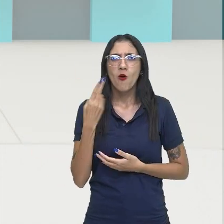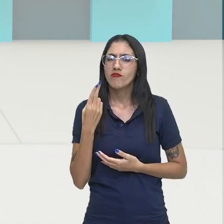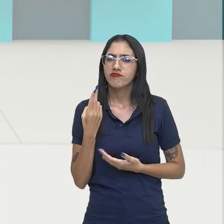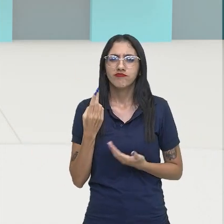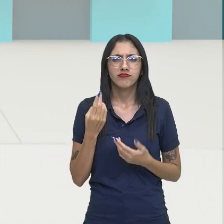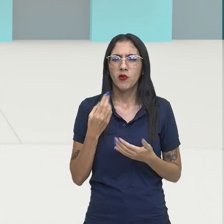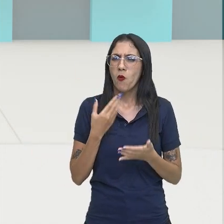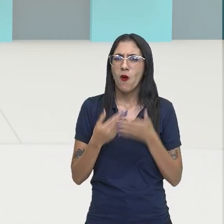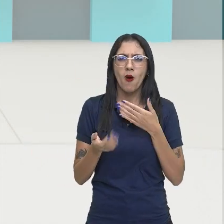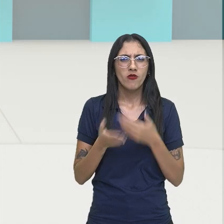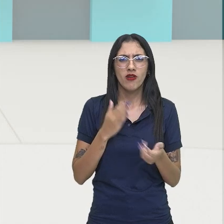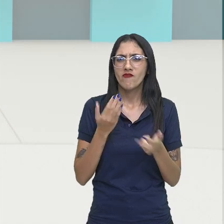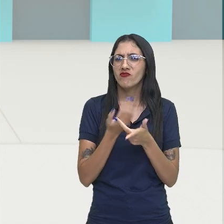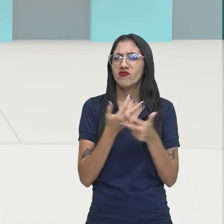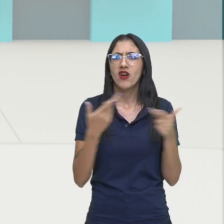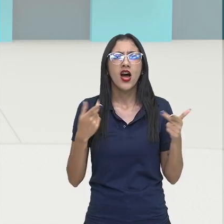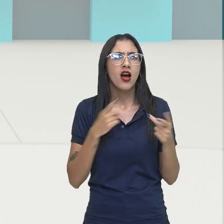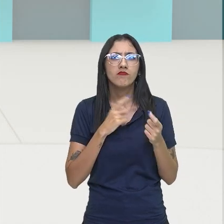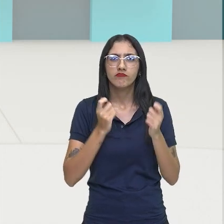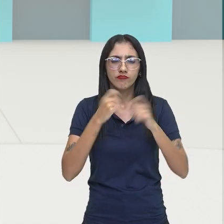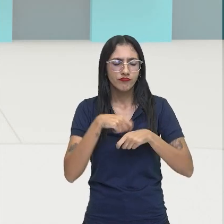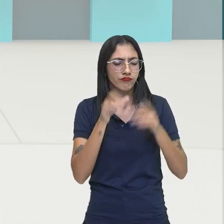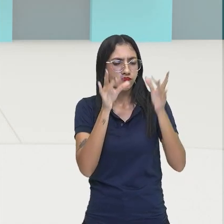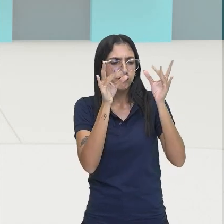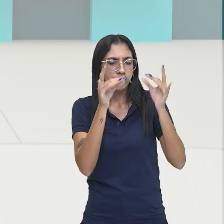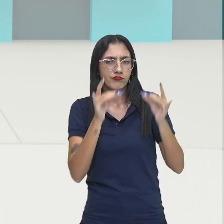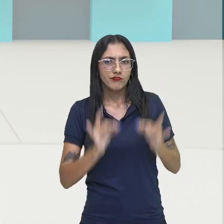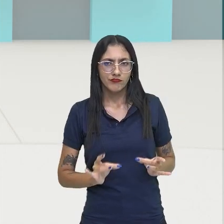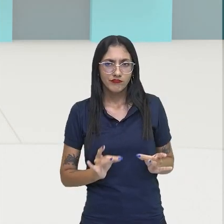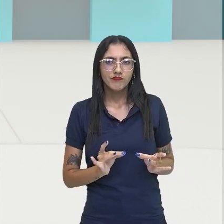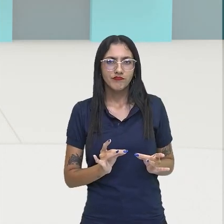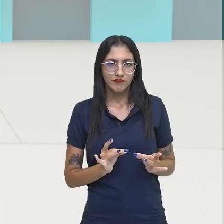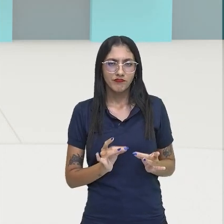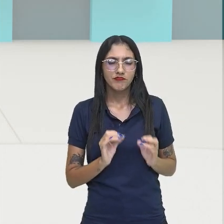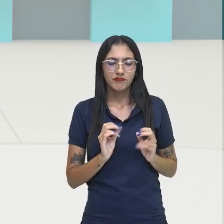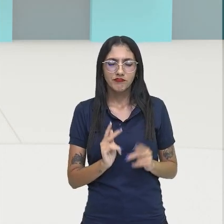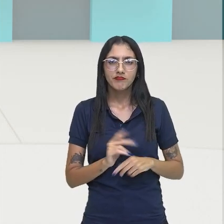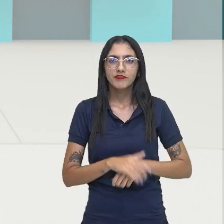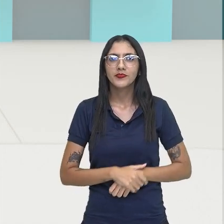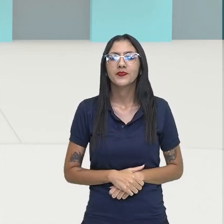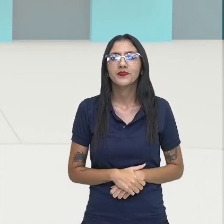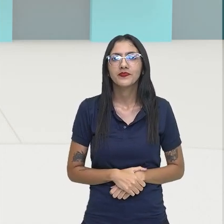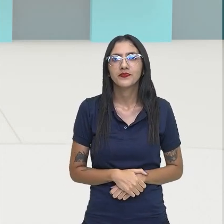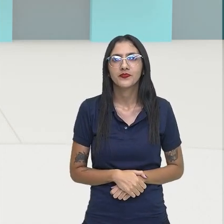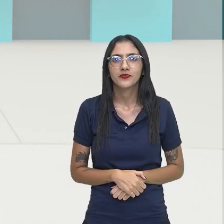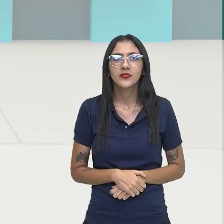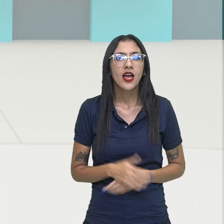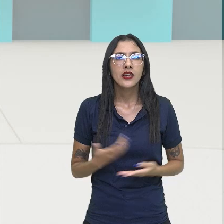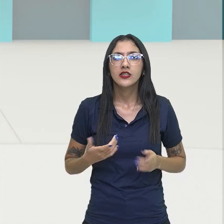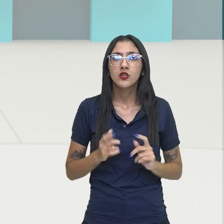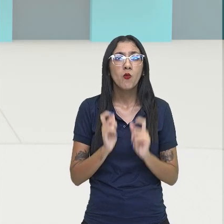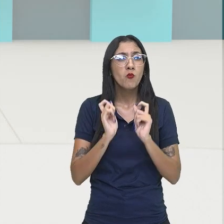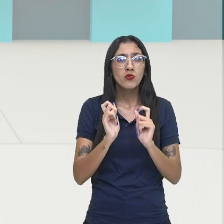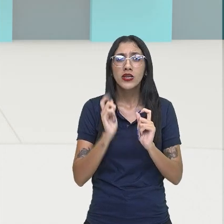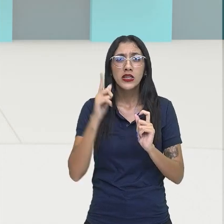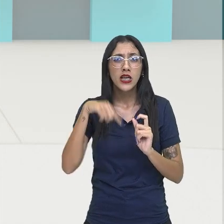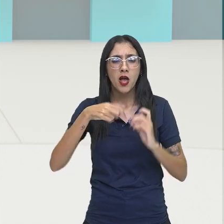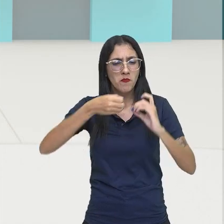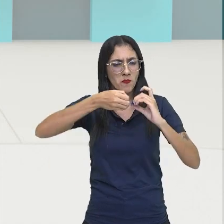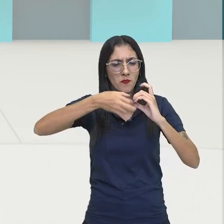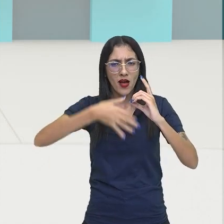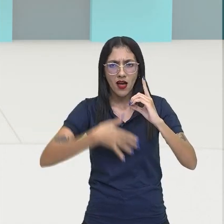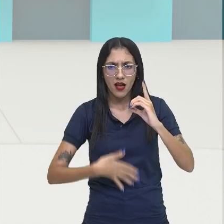qualquer elemento que se queira descrever. Então, o que é a descrição? É quando